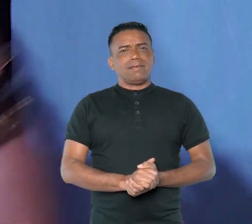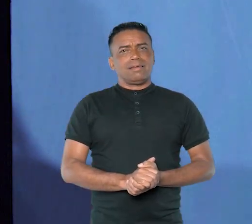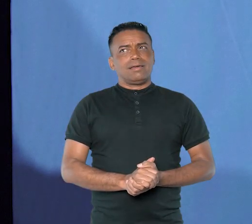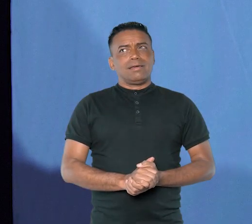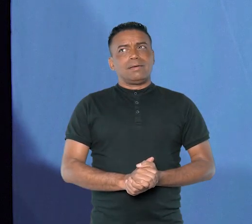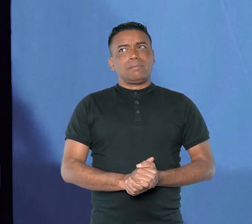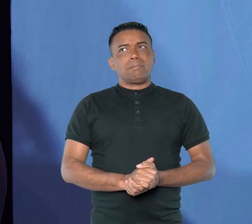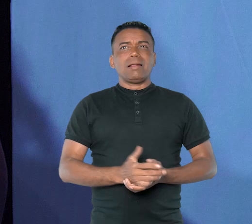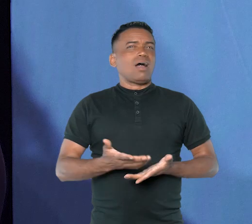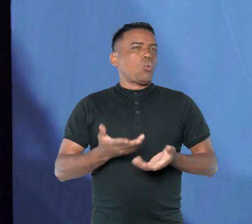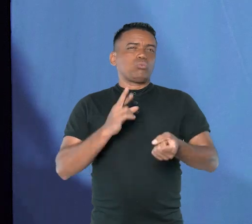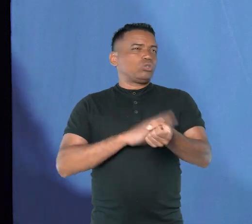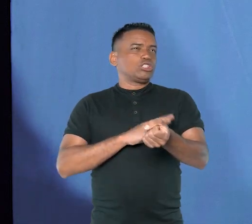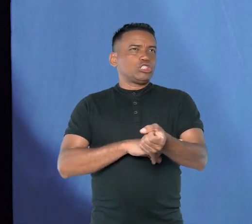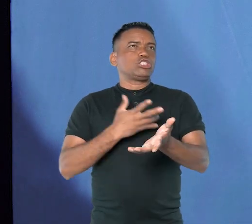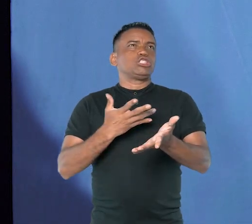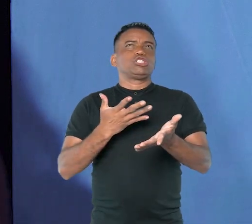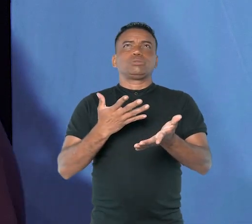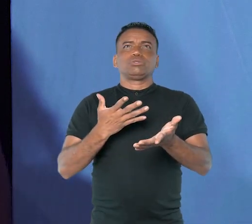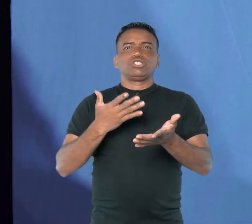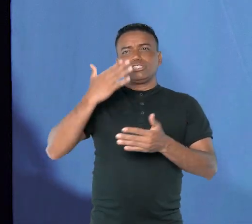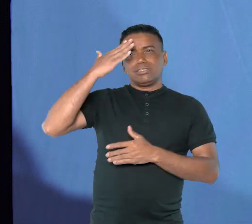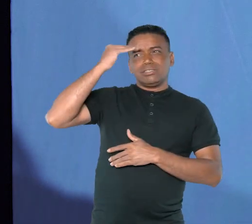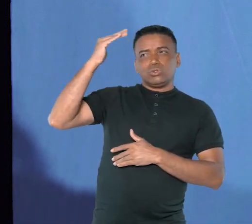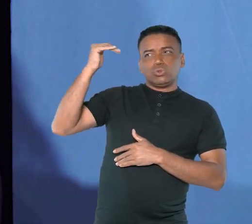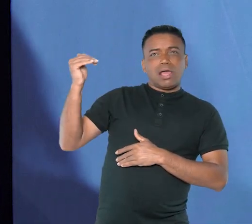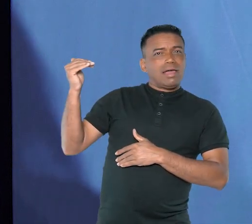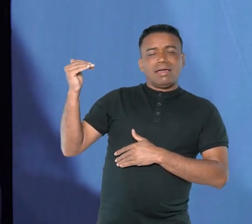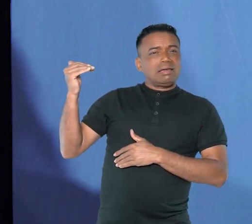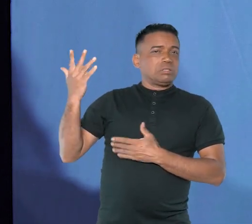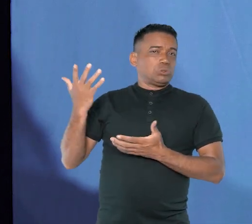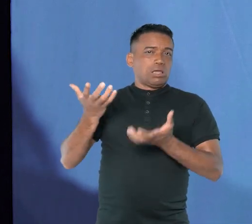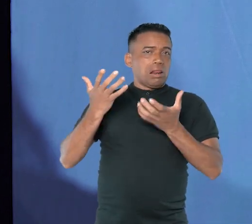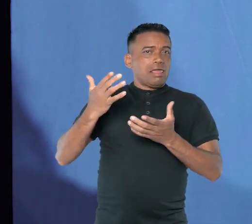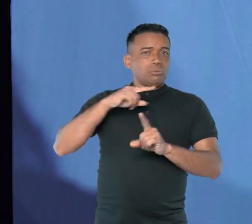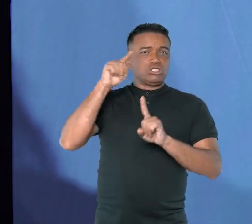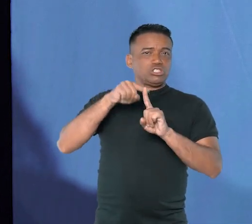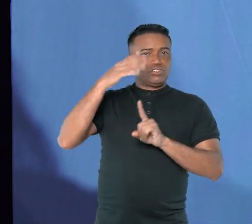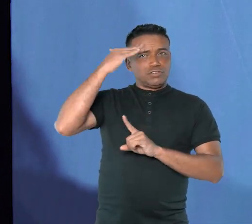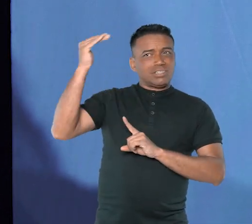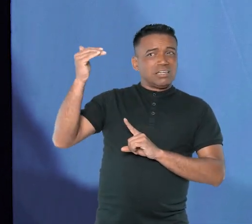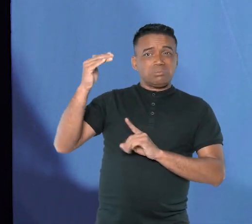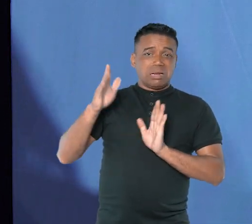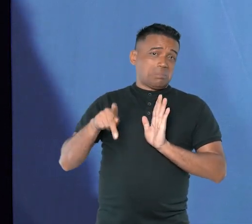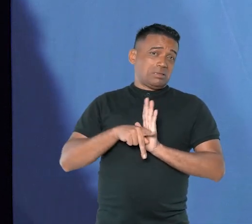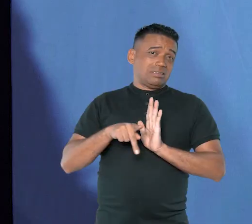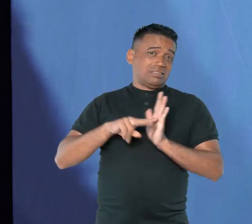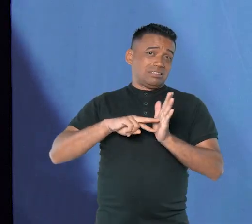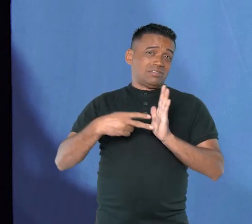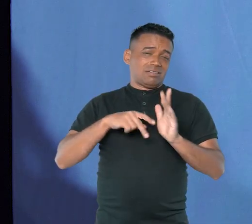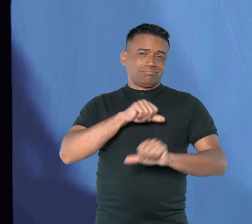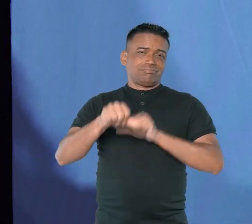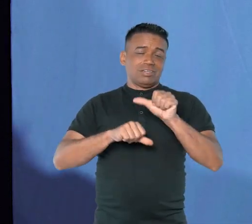uma dinâmica de sucesso que hoje não faz muito sentido para mim mais. Eu acho que você pode